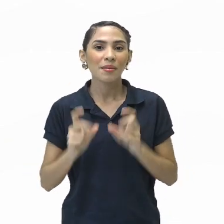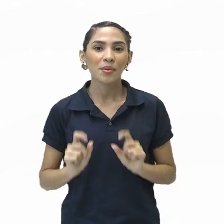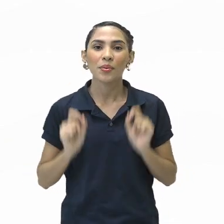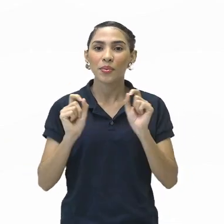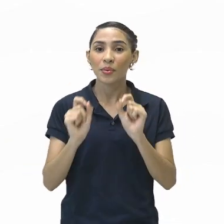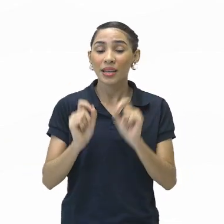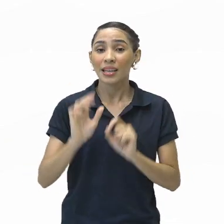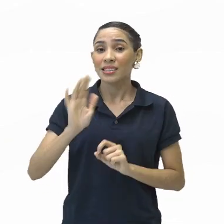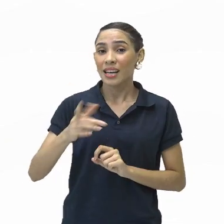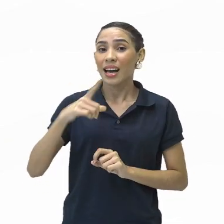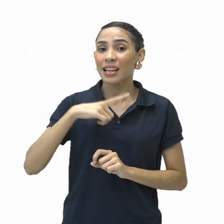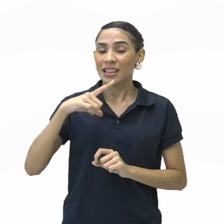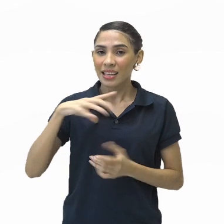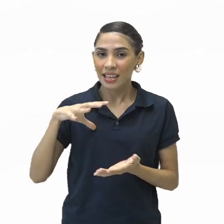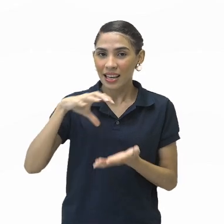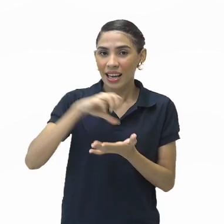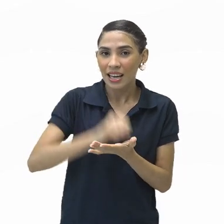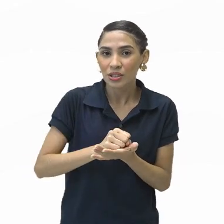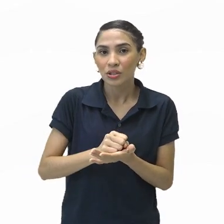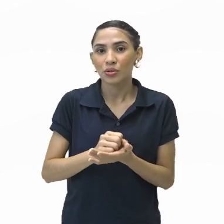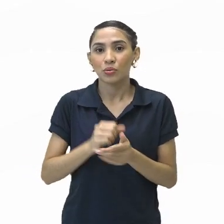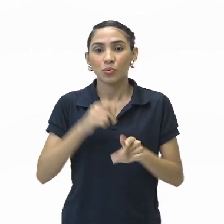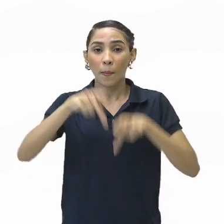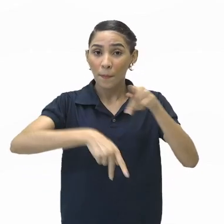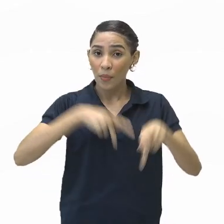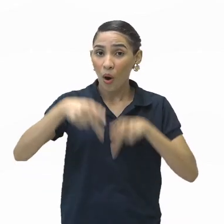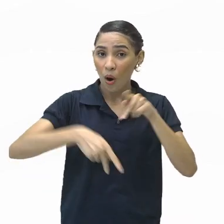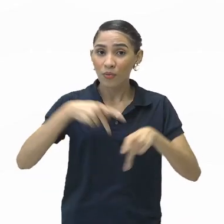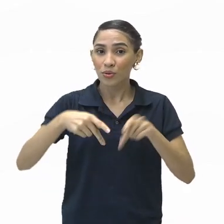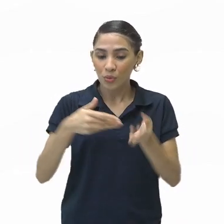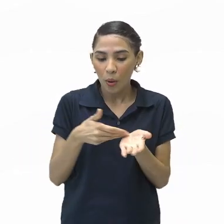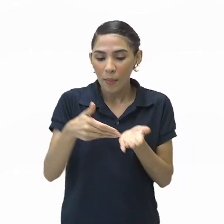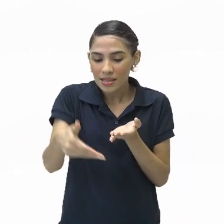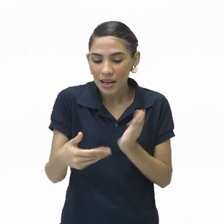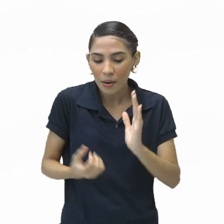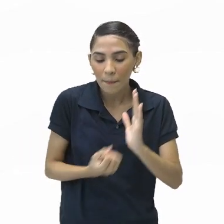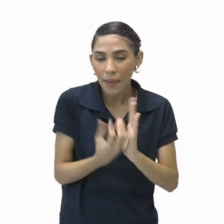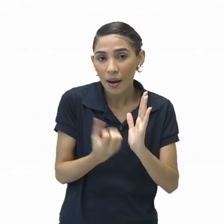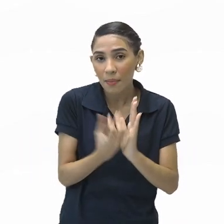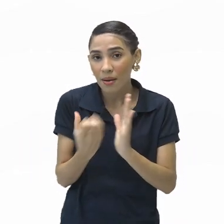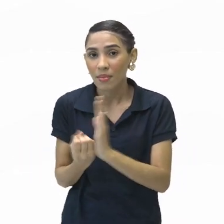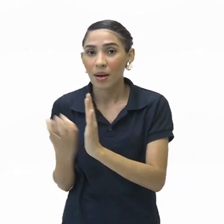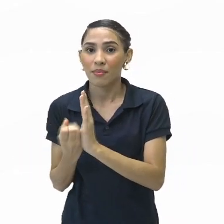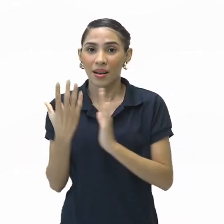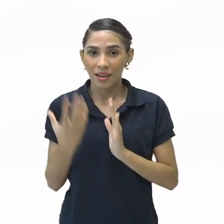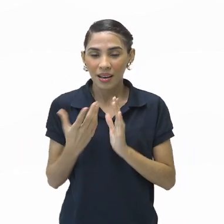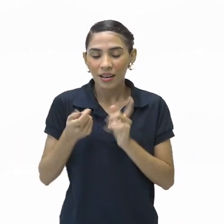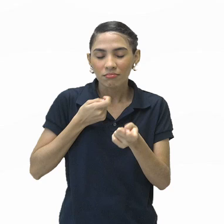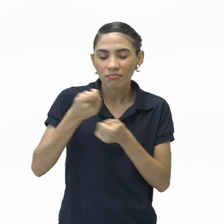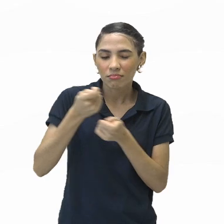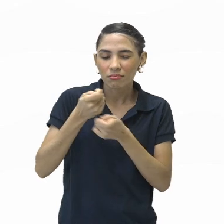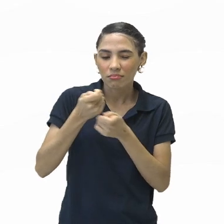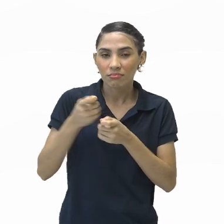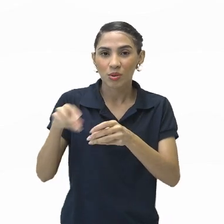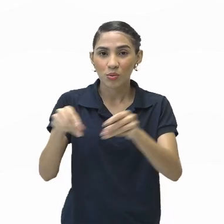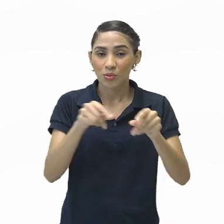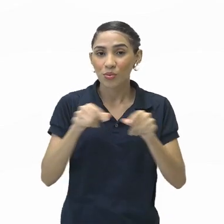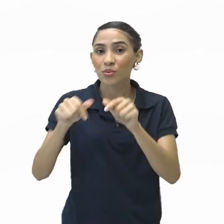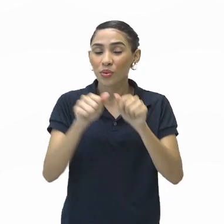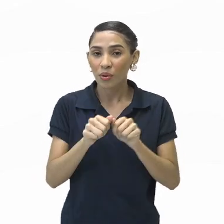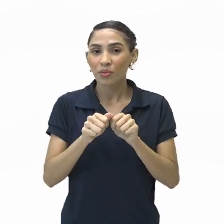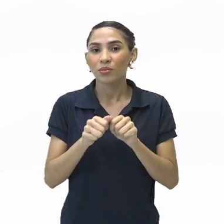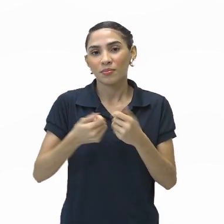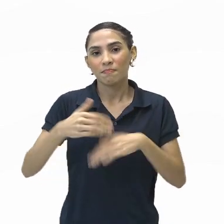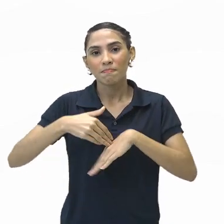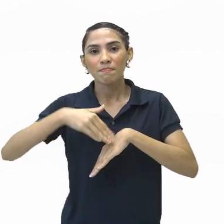já existem esses registros do que os povos começaram a produzir, né, começaram a manipular os solos e deixar